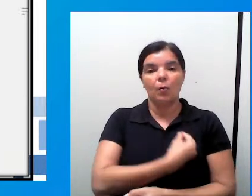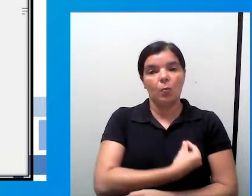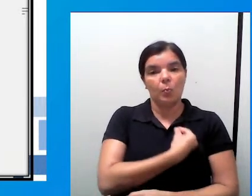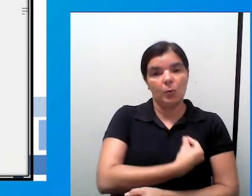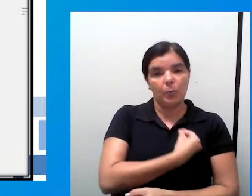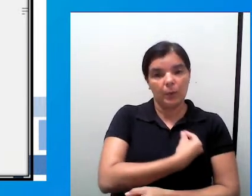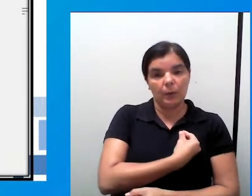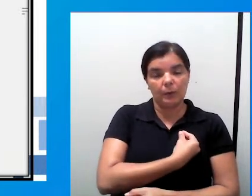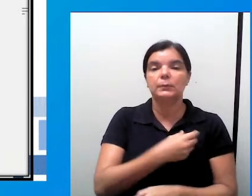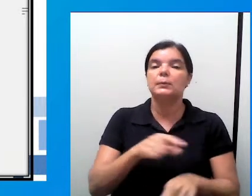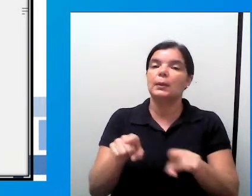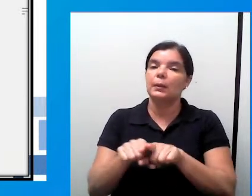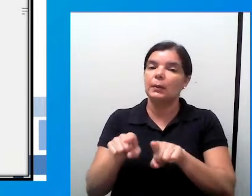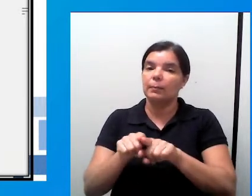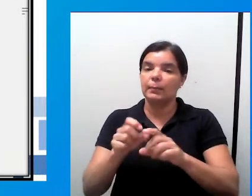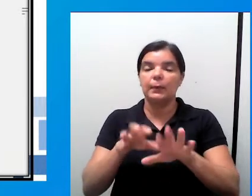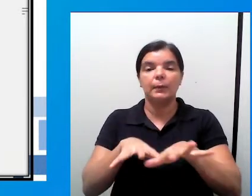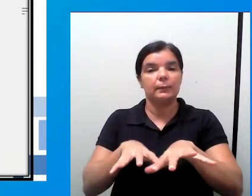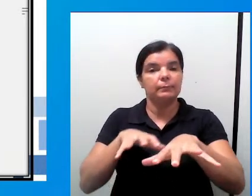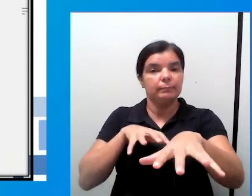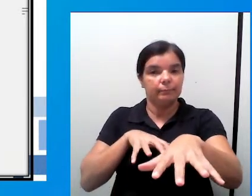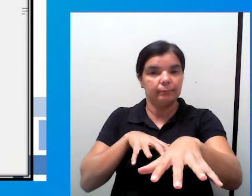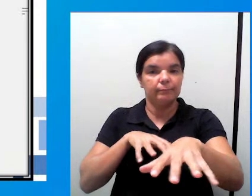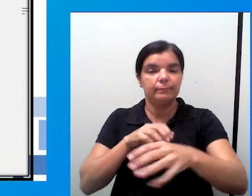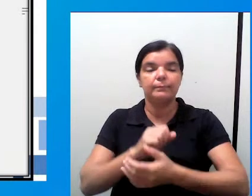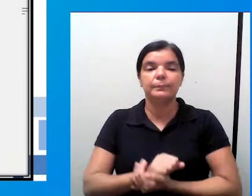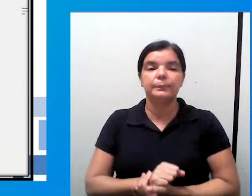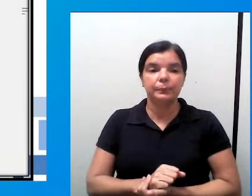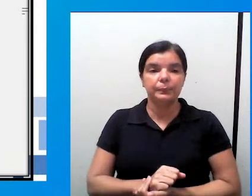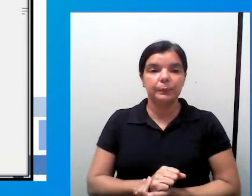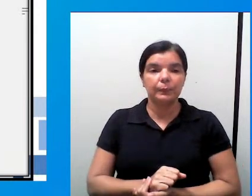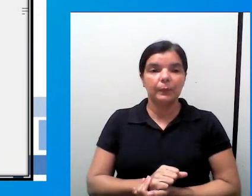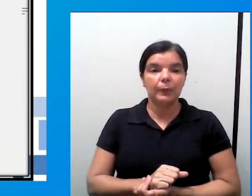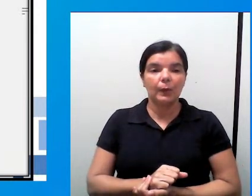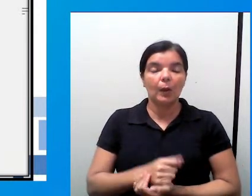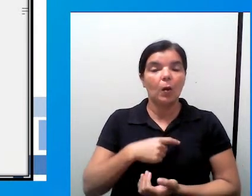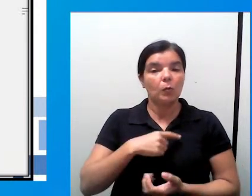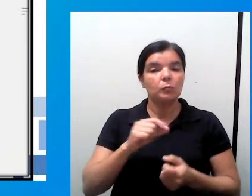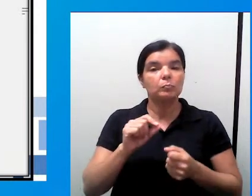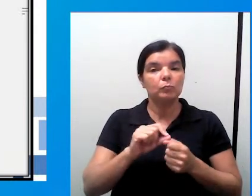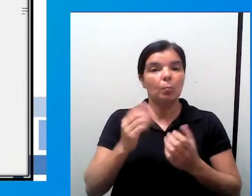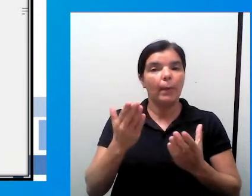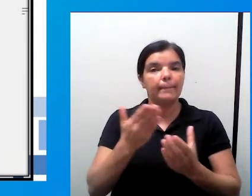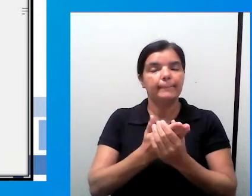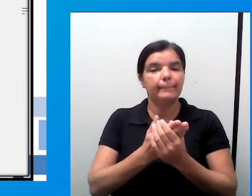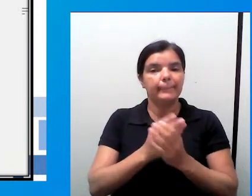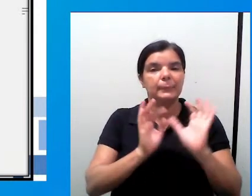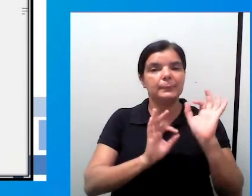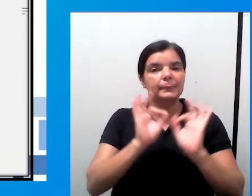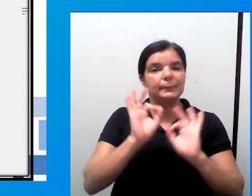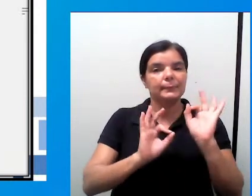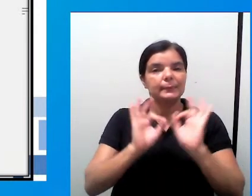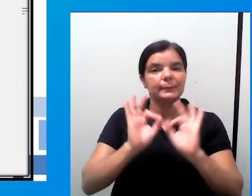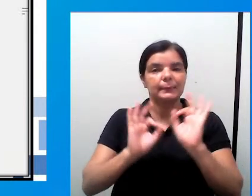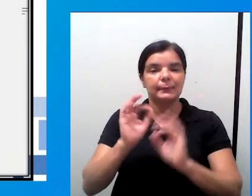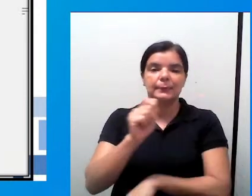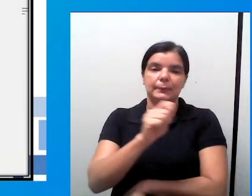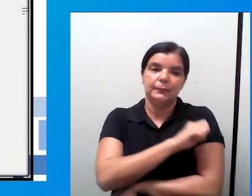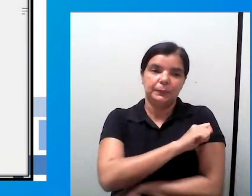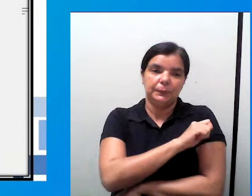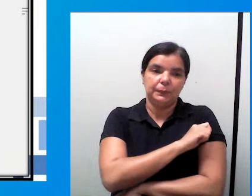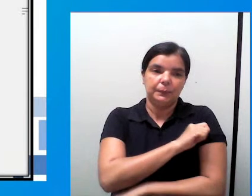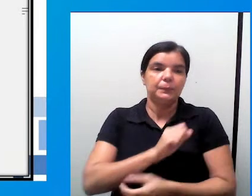remota. E aqui nós temos algumas playlists de produções feitas pelos alunos. Esse Cyber Talks